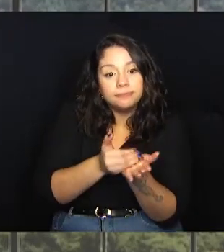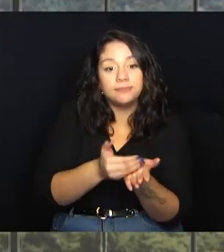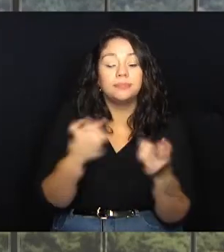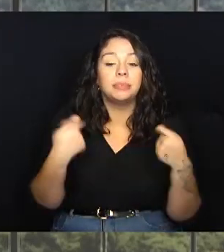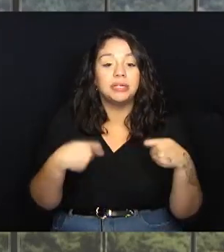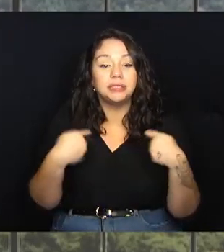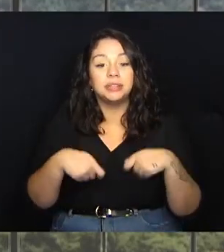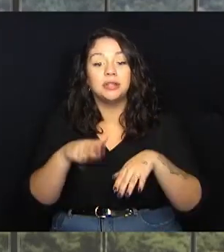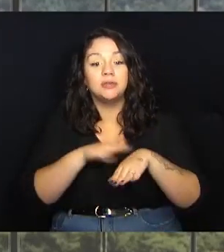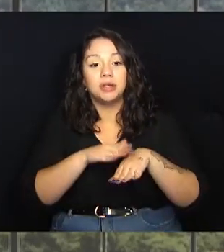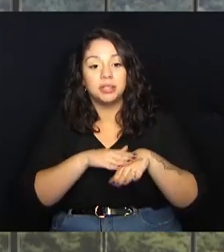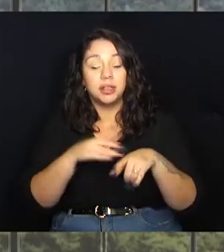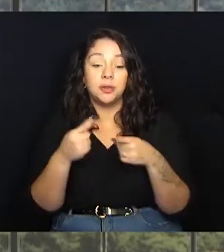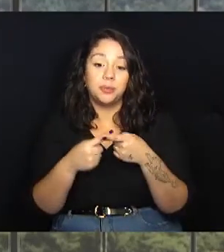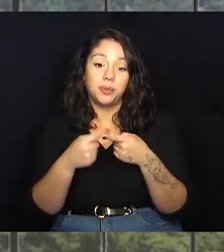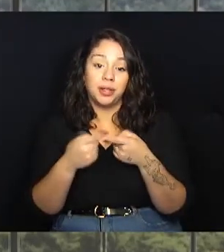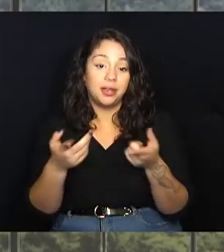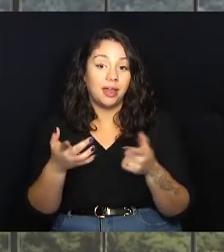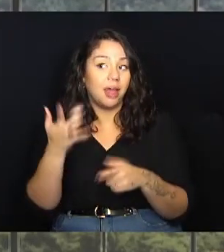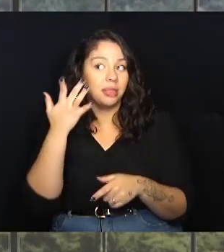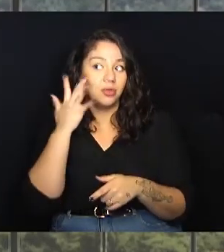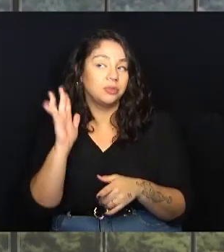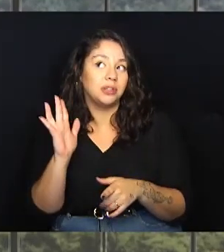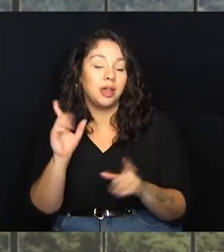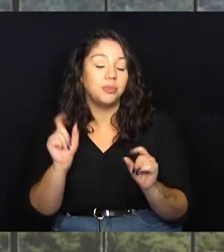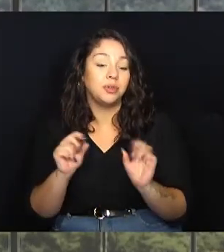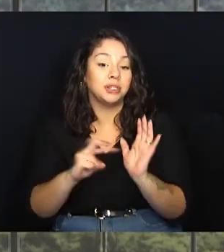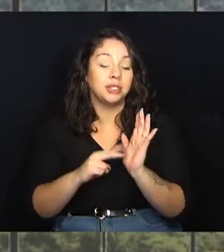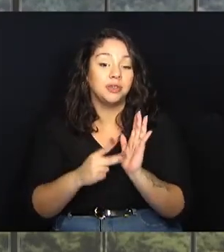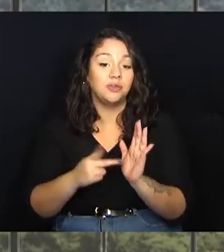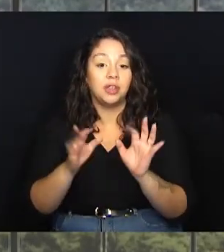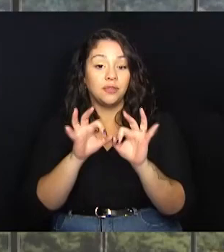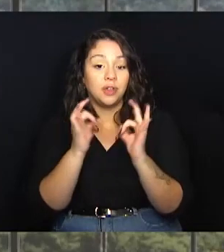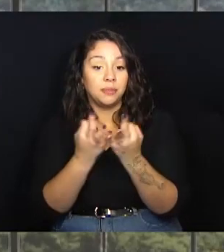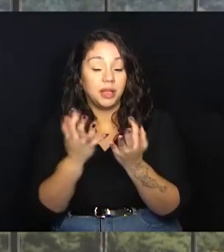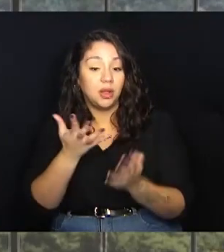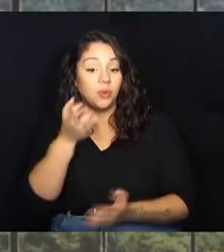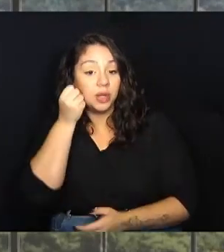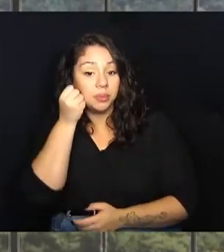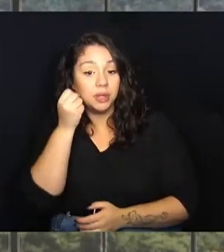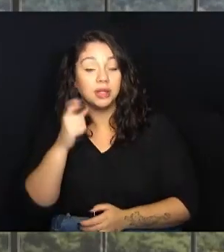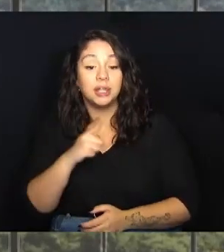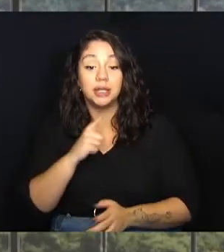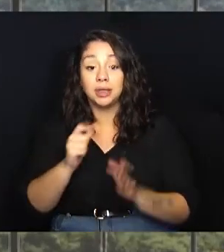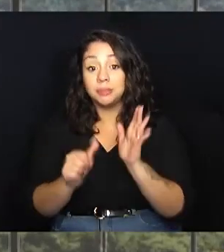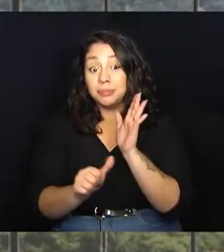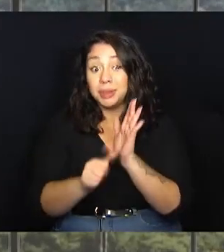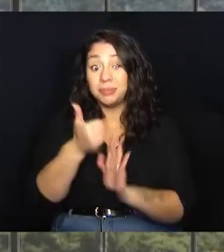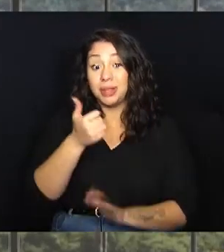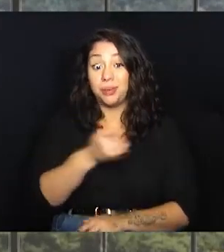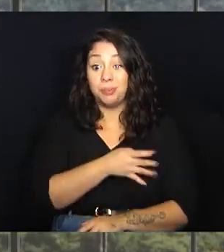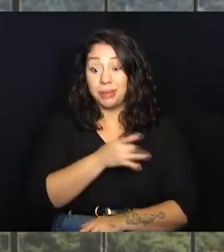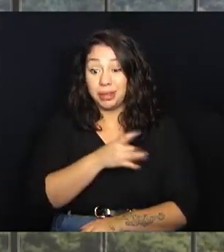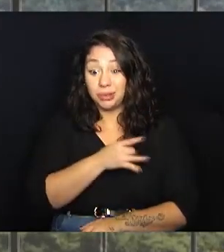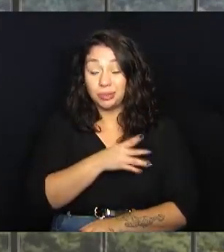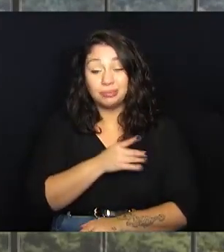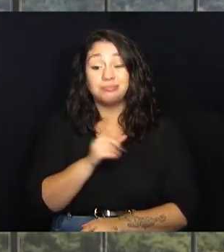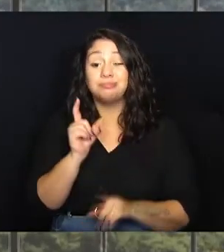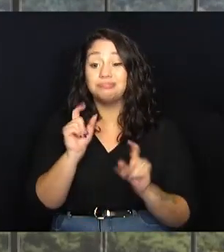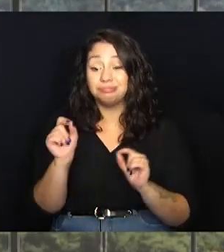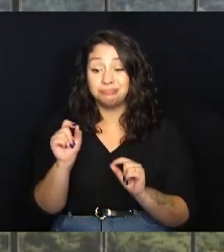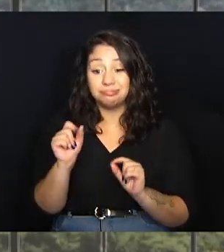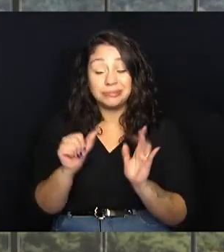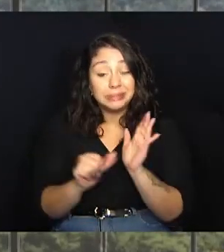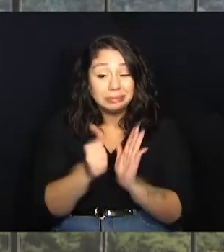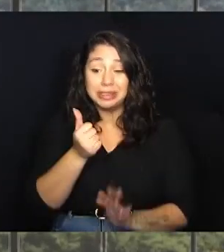fazer? Até porque ela, vamos supor, ela não sabe o que é a família acolhedora. E ela tem o primeiro medo dela, que é o primeiro